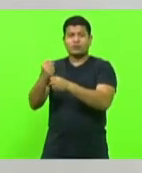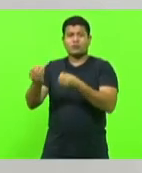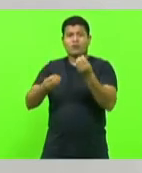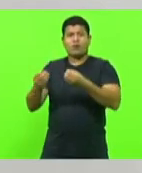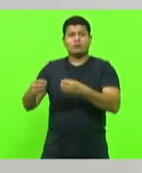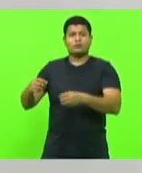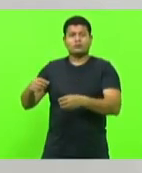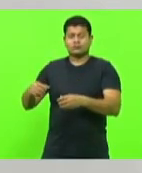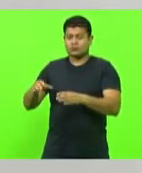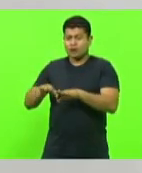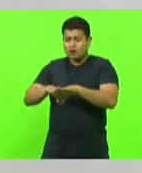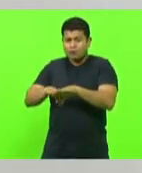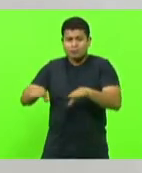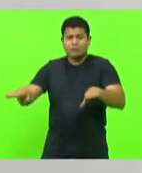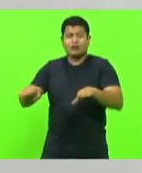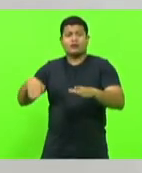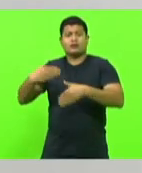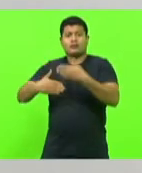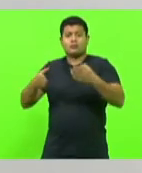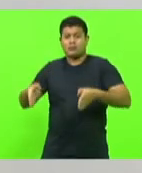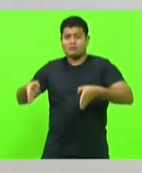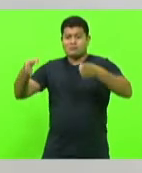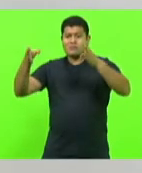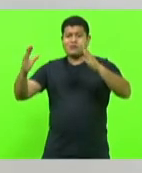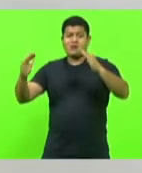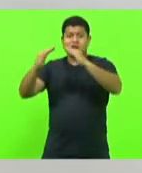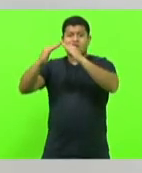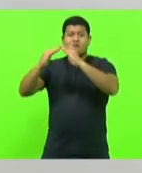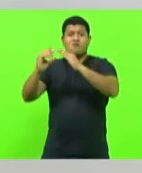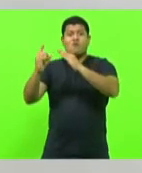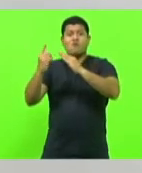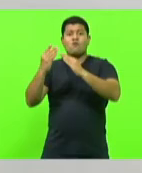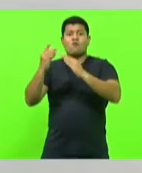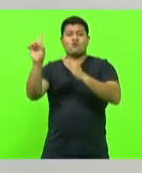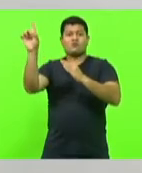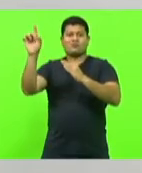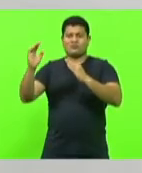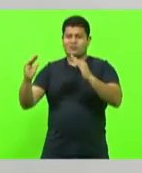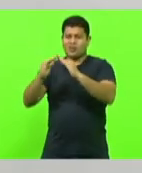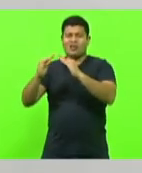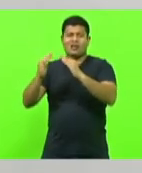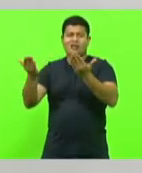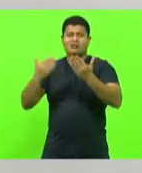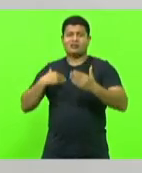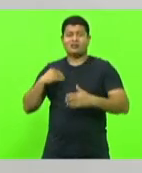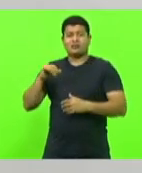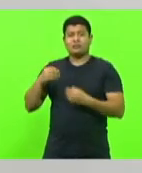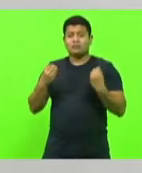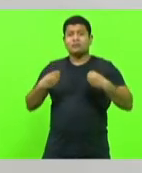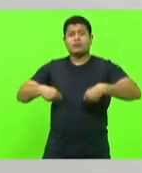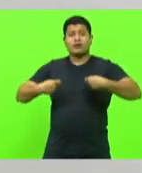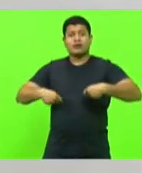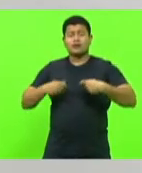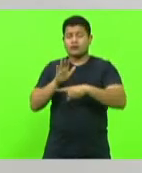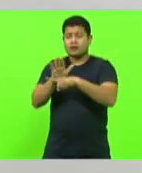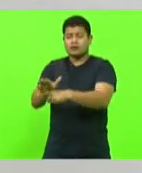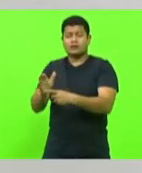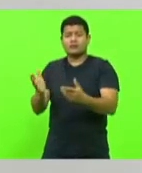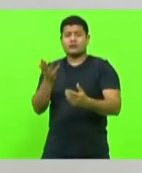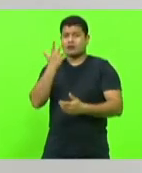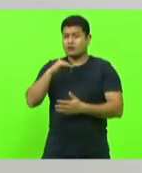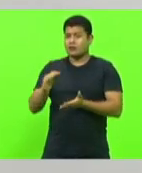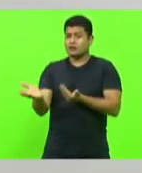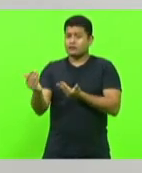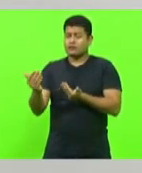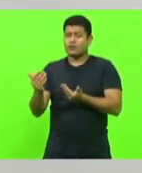base, a gente fala de Unesc, a formação, desporto educacional, oportunidade social, oportunidade para crianças e jovens usarem o esporte